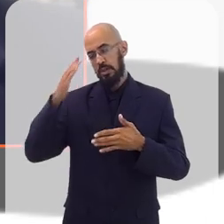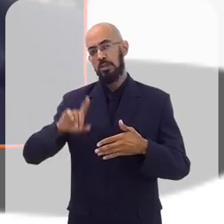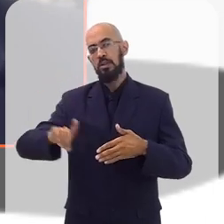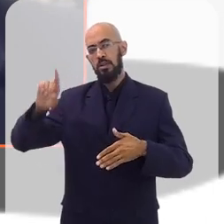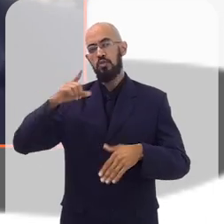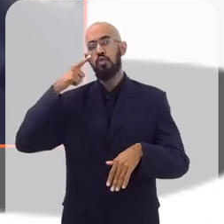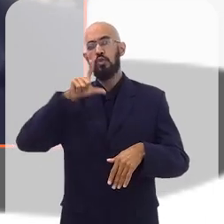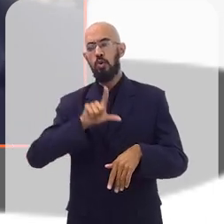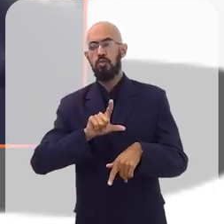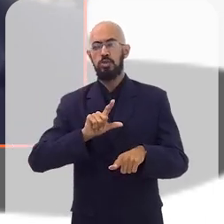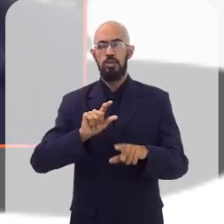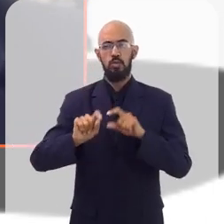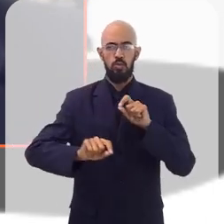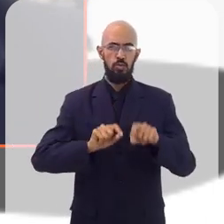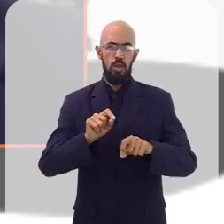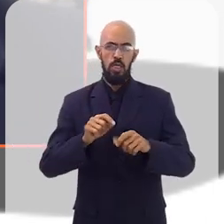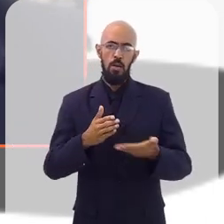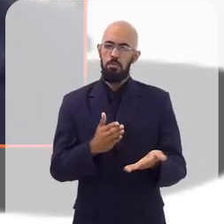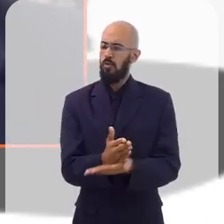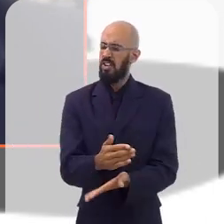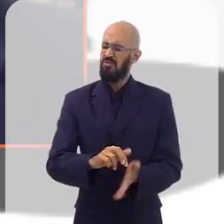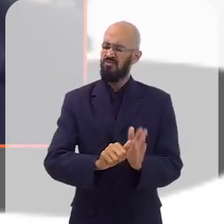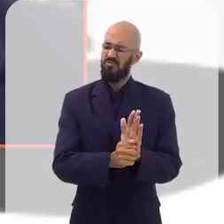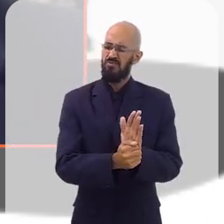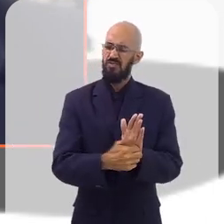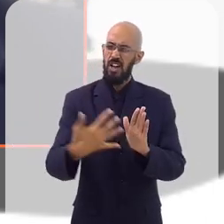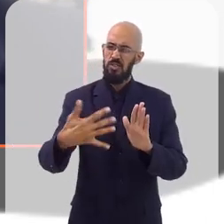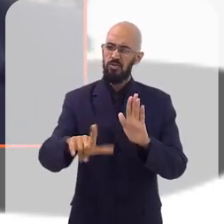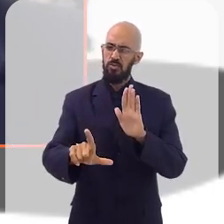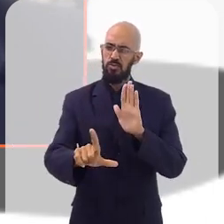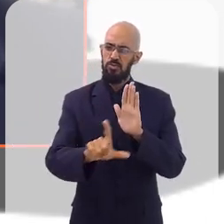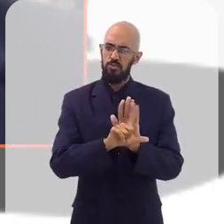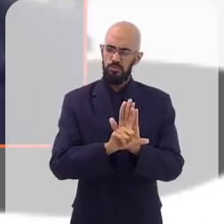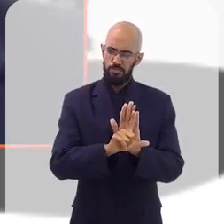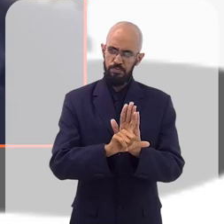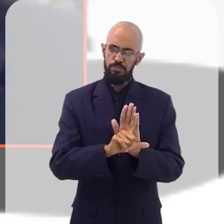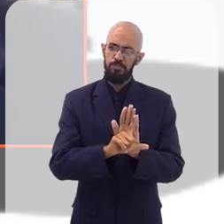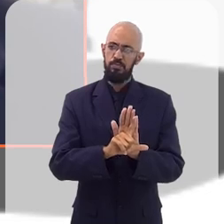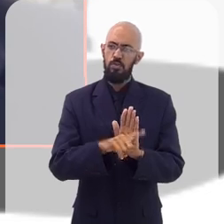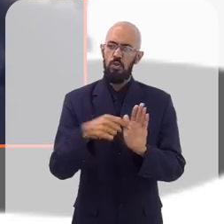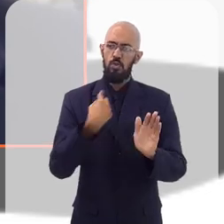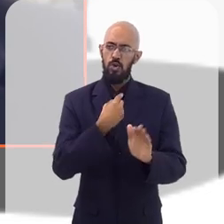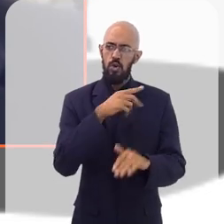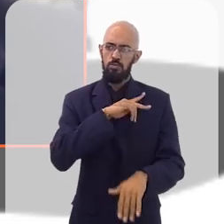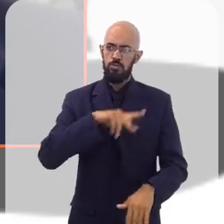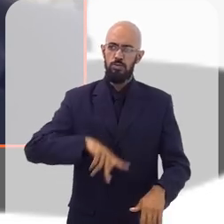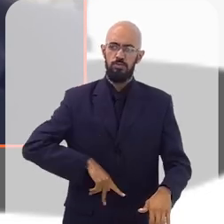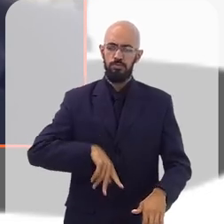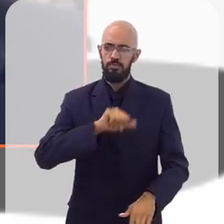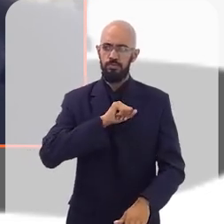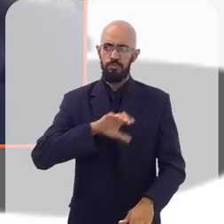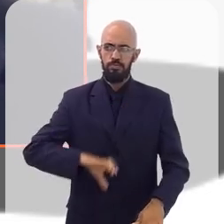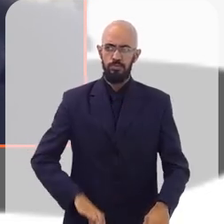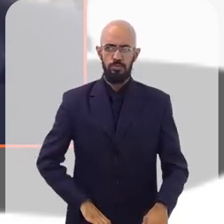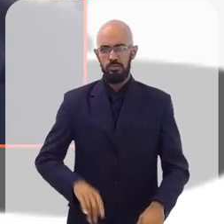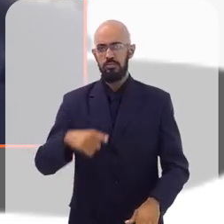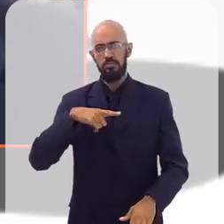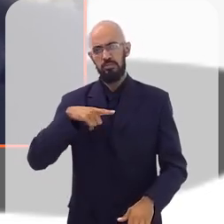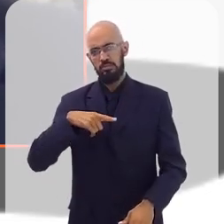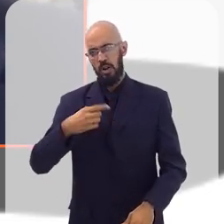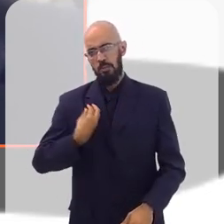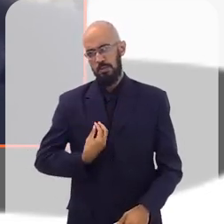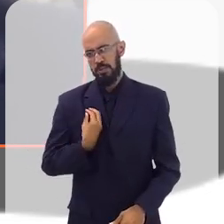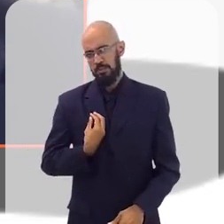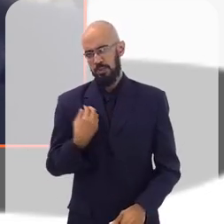respeito com o outro e Graças a Deus eu tenho conseguido aprovar vários projetos o